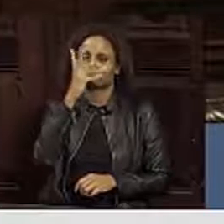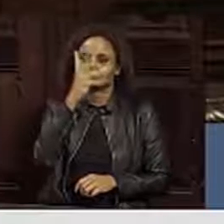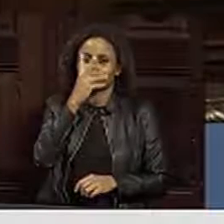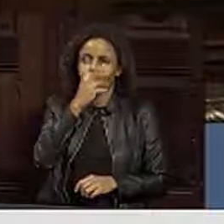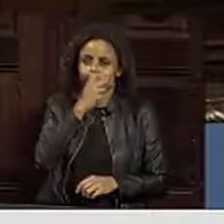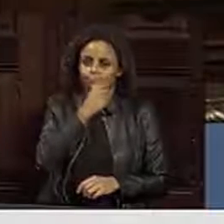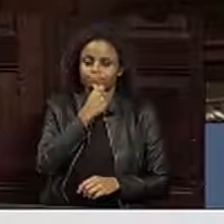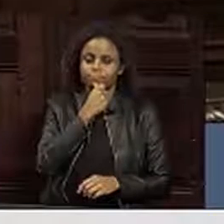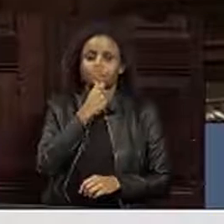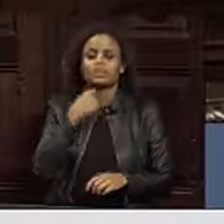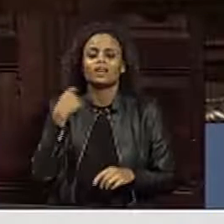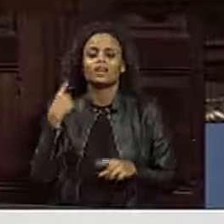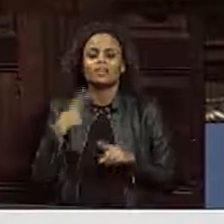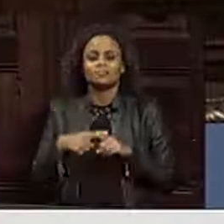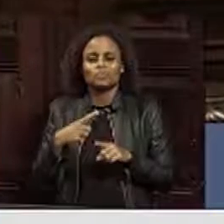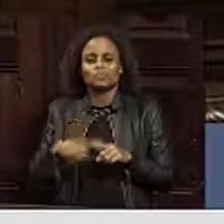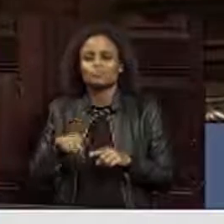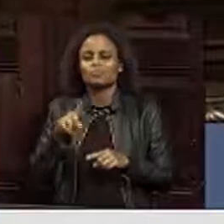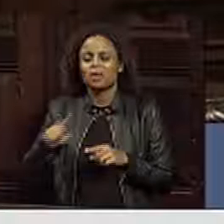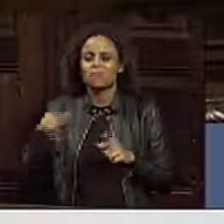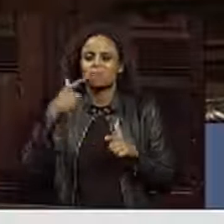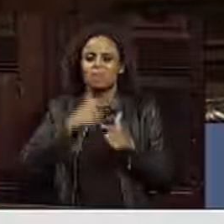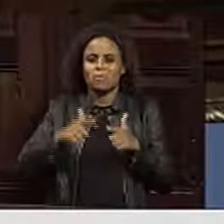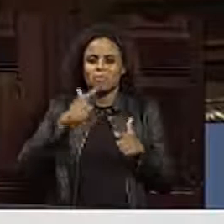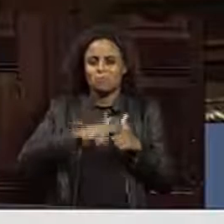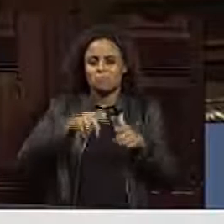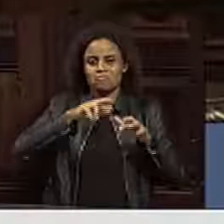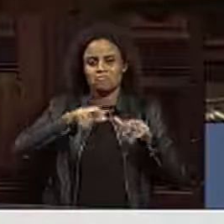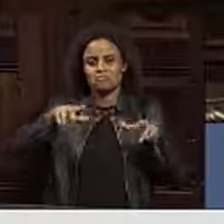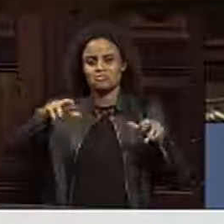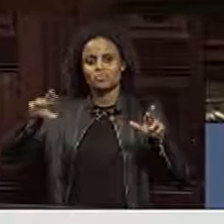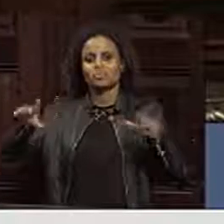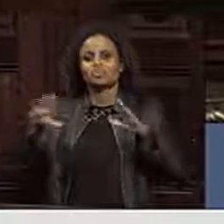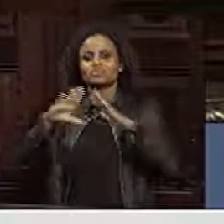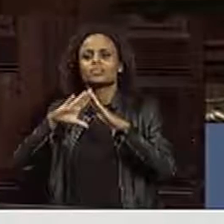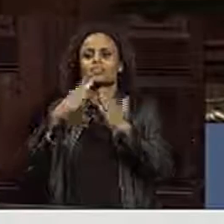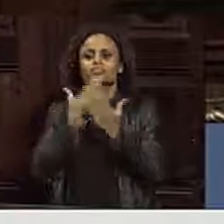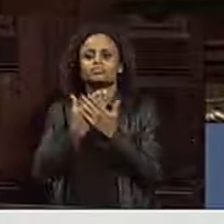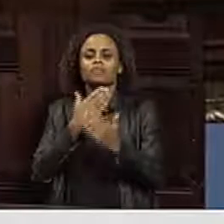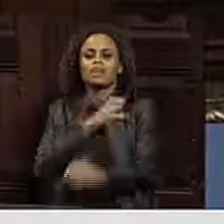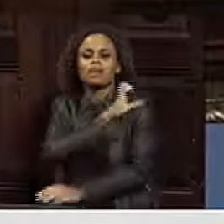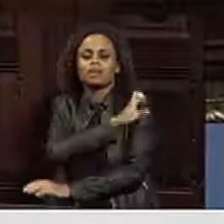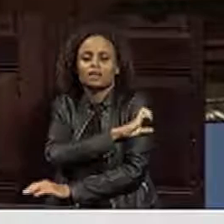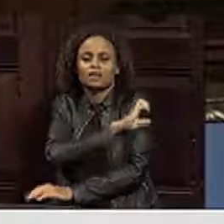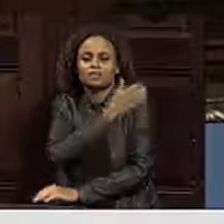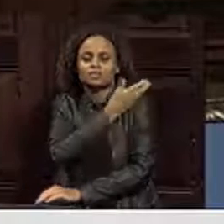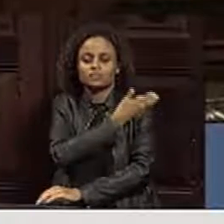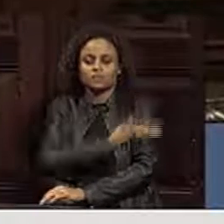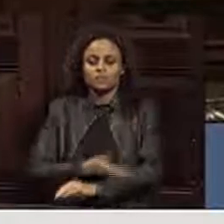Porque o mal que eles fizeram, entre outras coisas, à educação pública, vai trazer